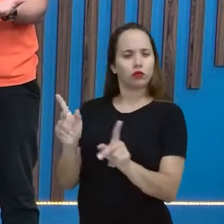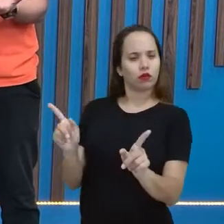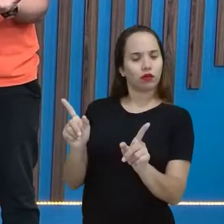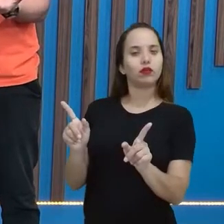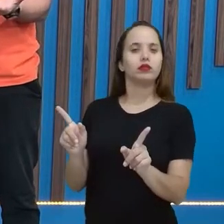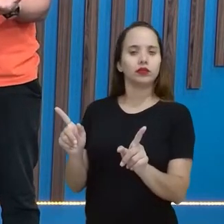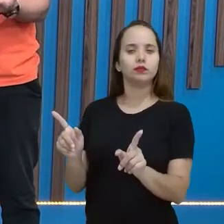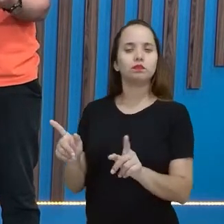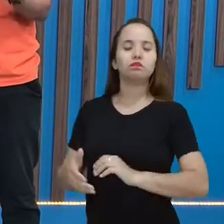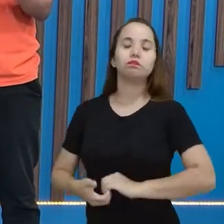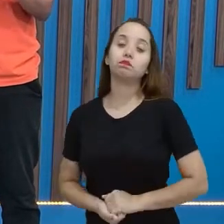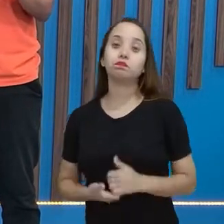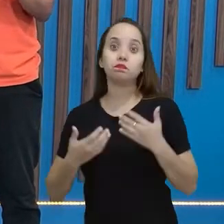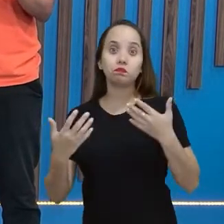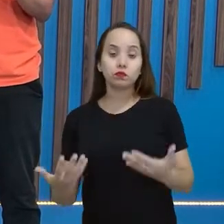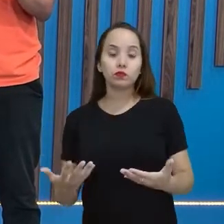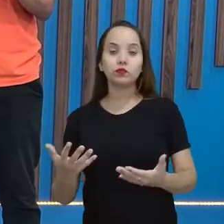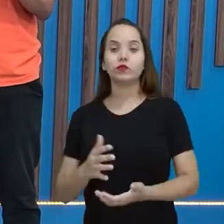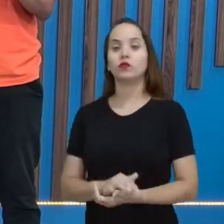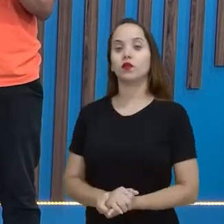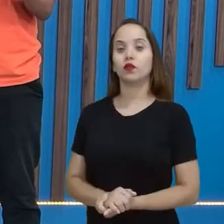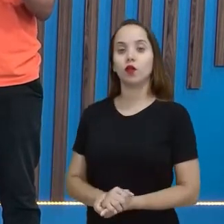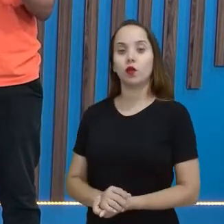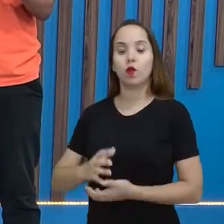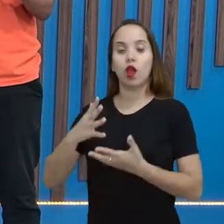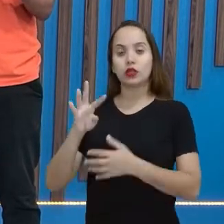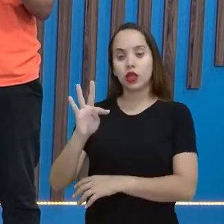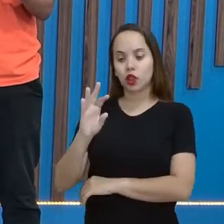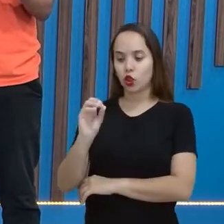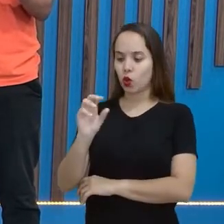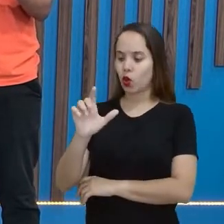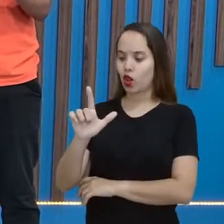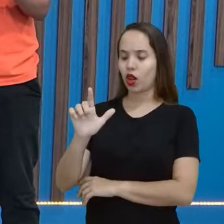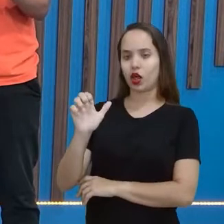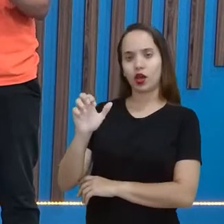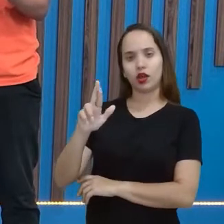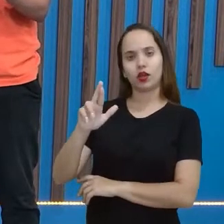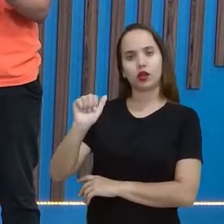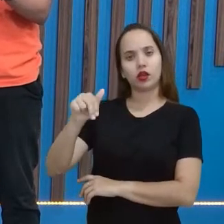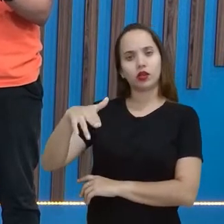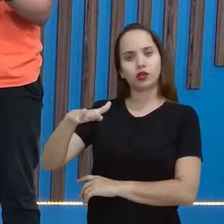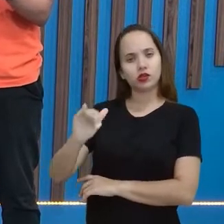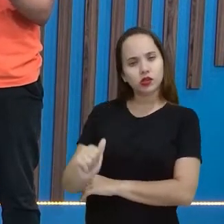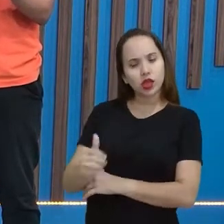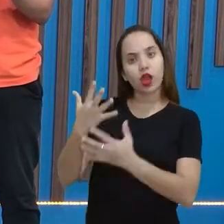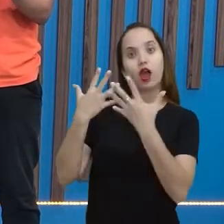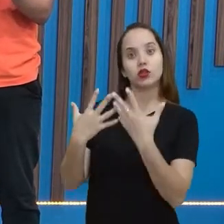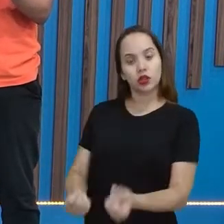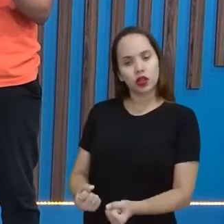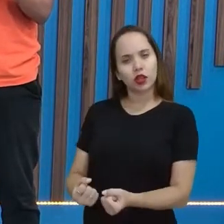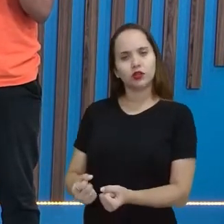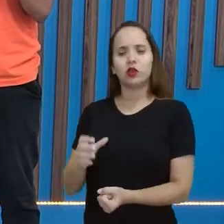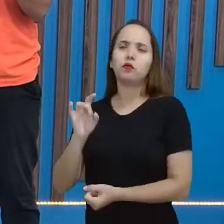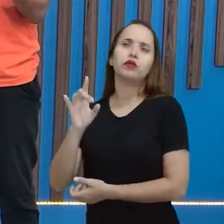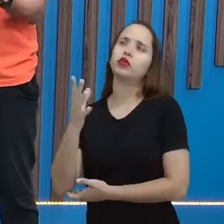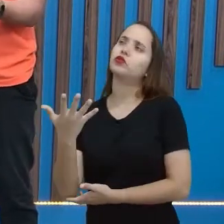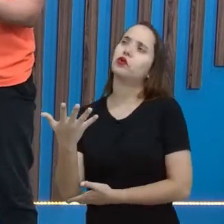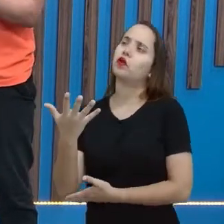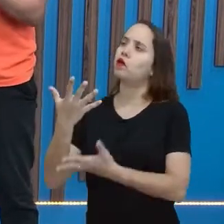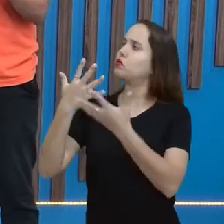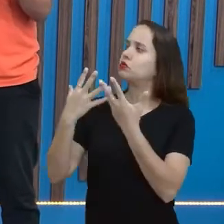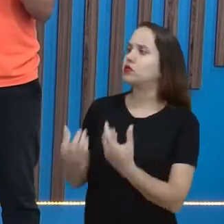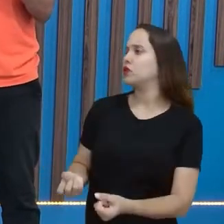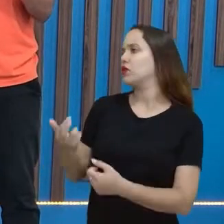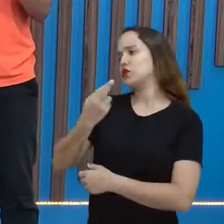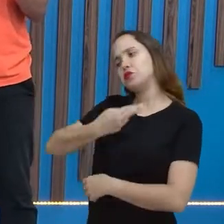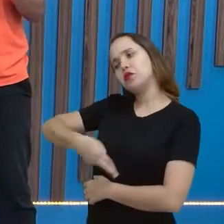mundo, tá? E essa tolerância, ela não vem ser só a tolerância, digamos assim, religiosa